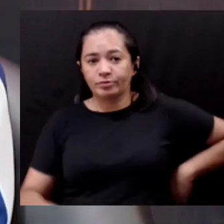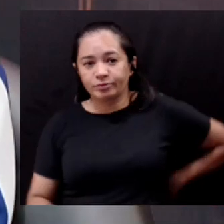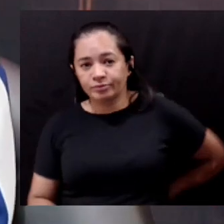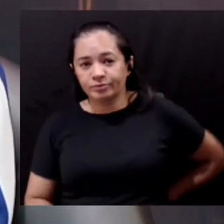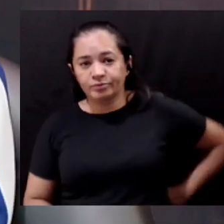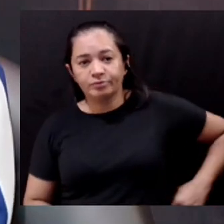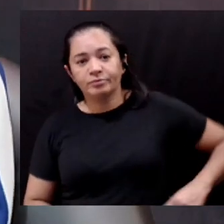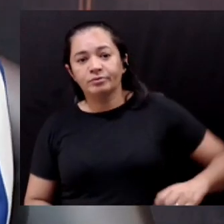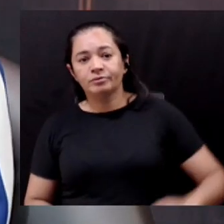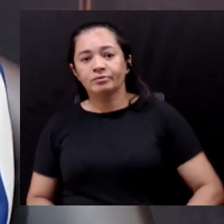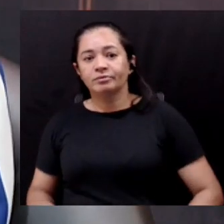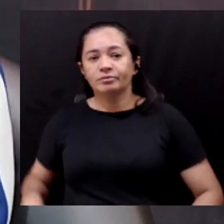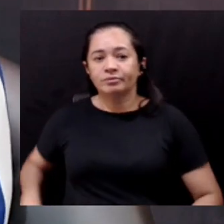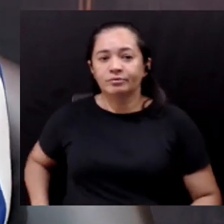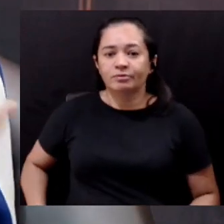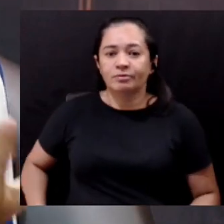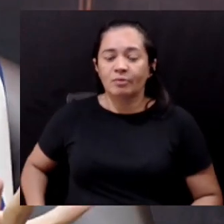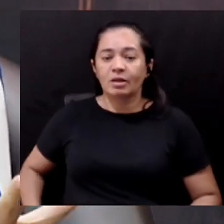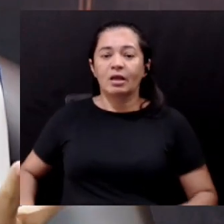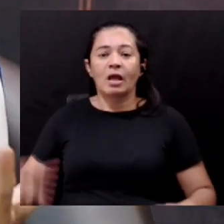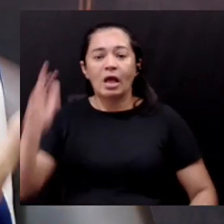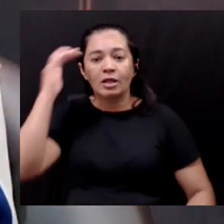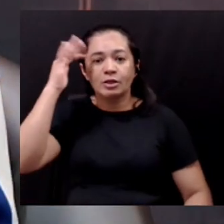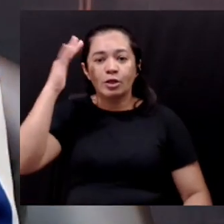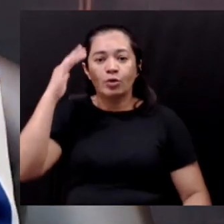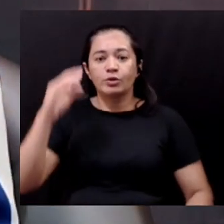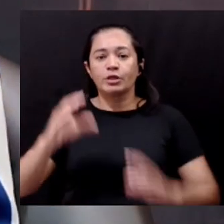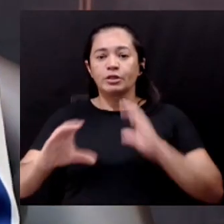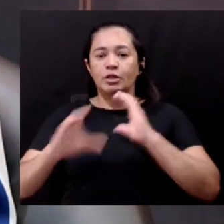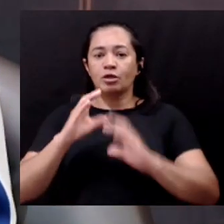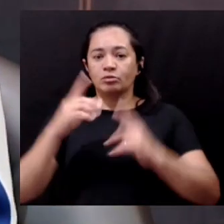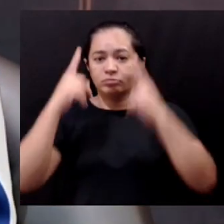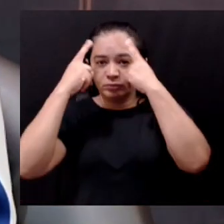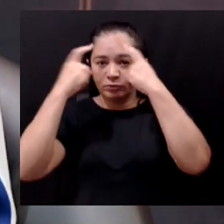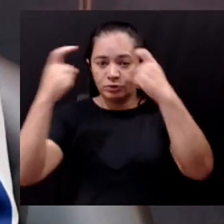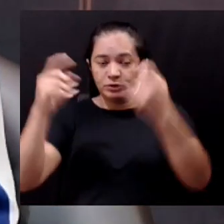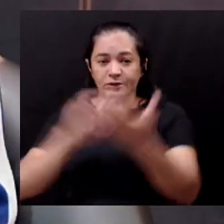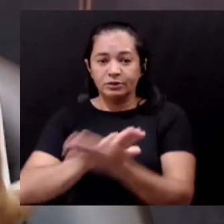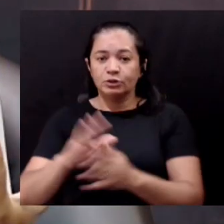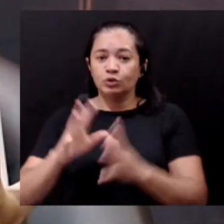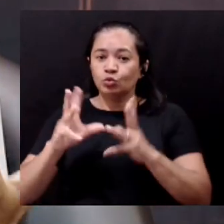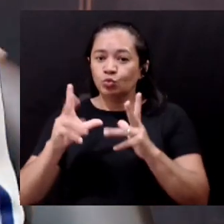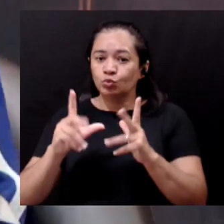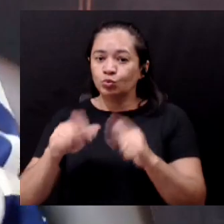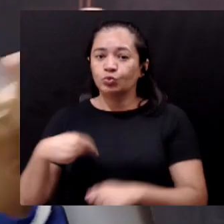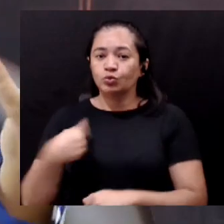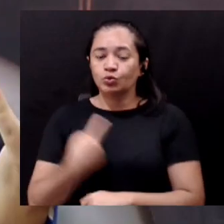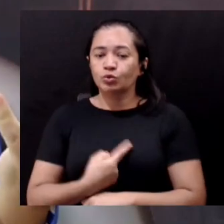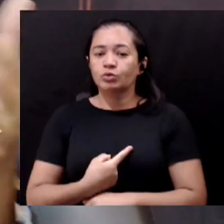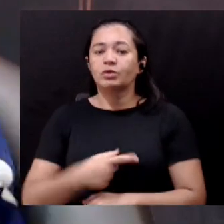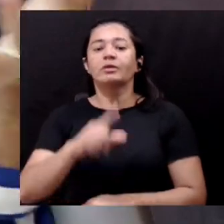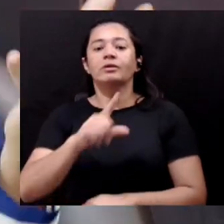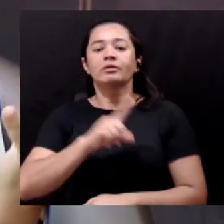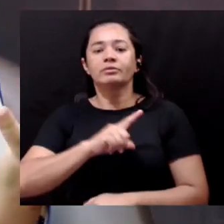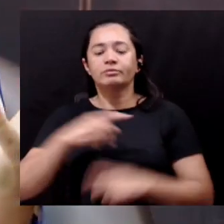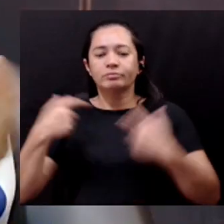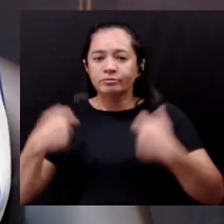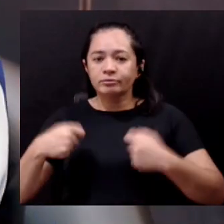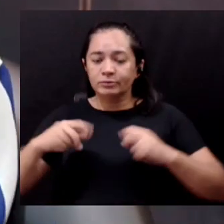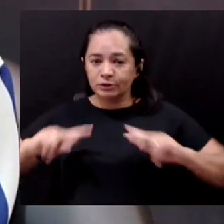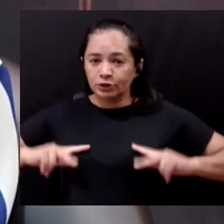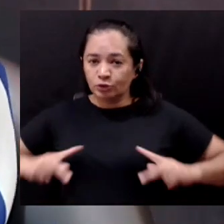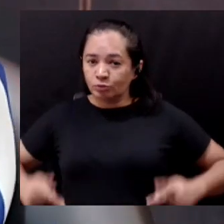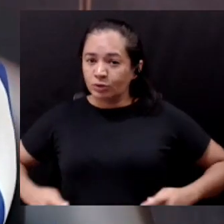né, essa teoria, então, ele diz que todos nós temos necessidades humanas universais, ou seja, todos